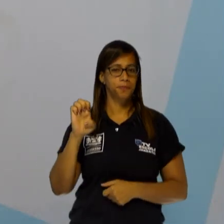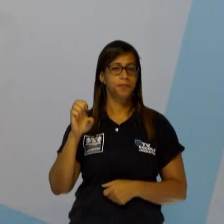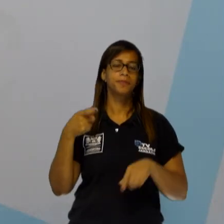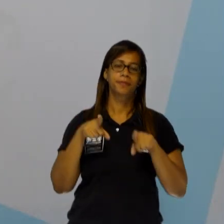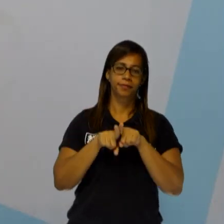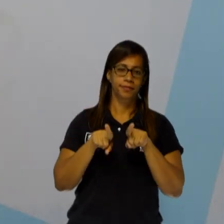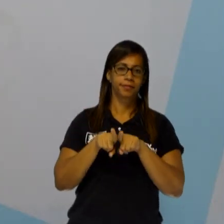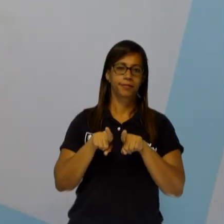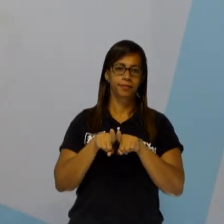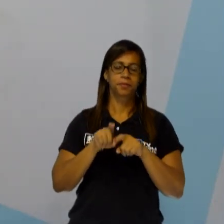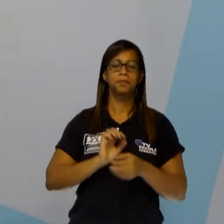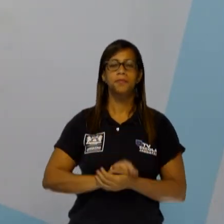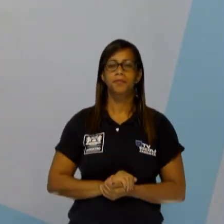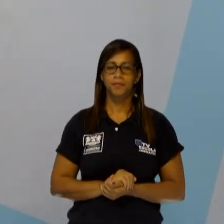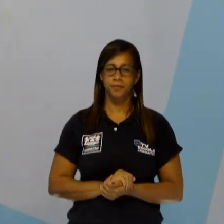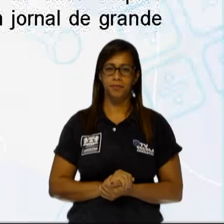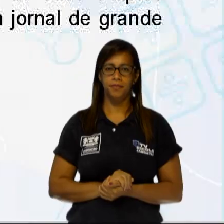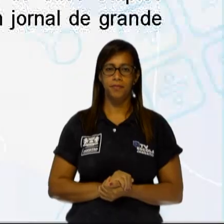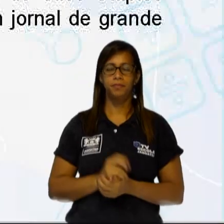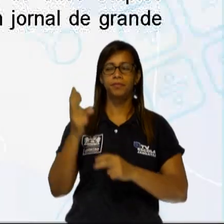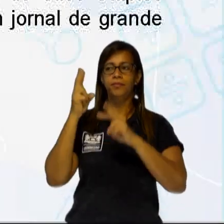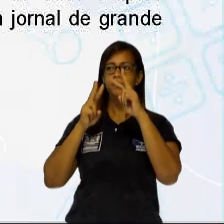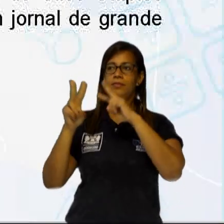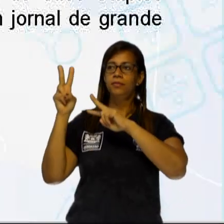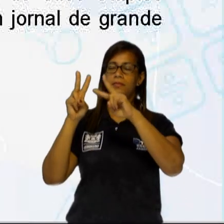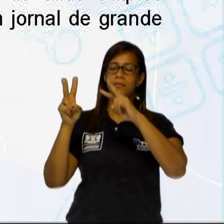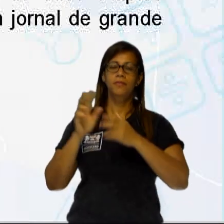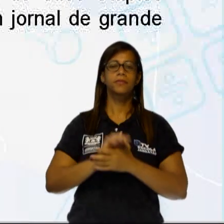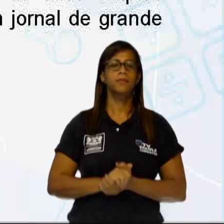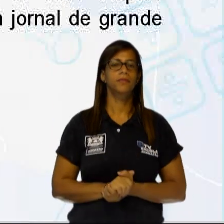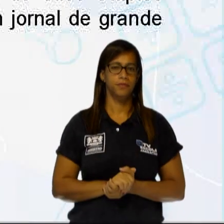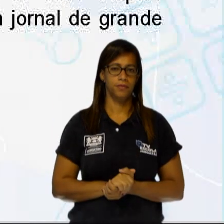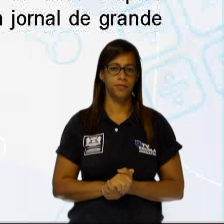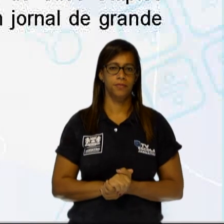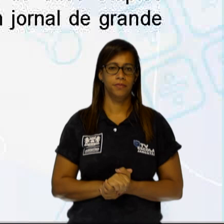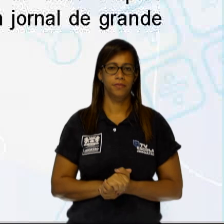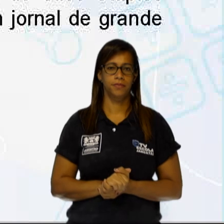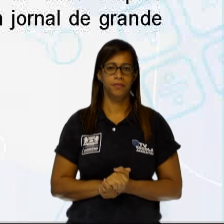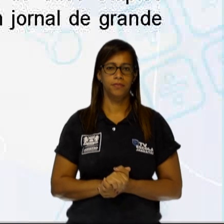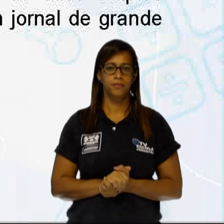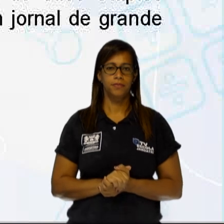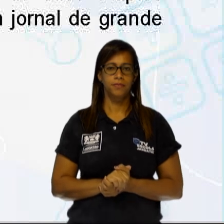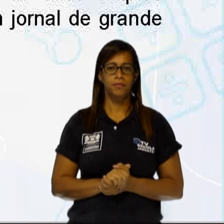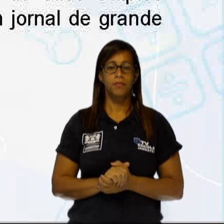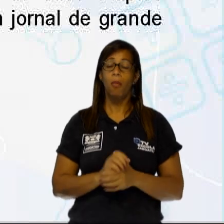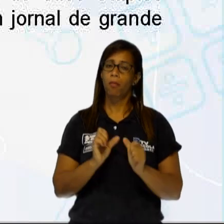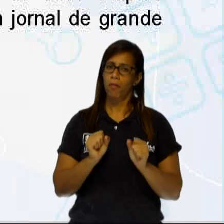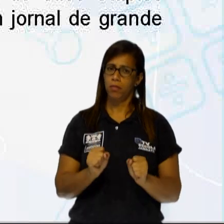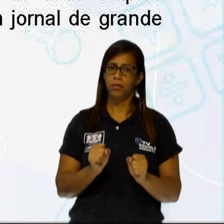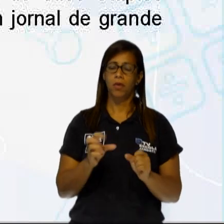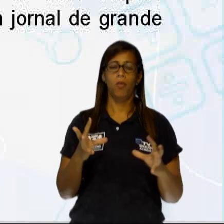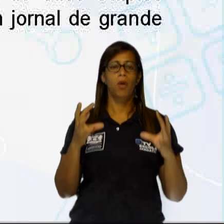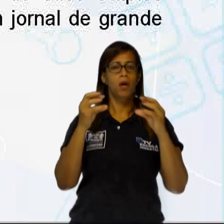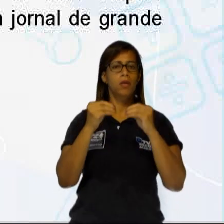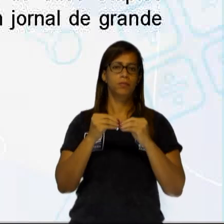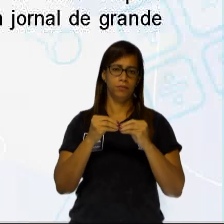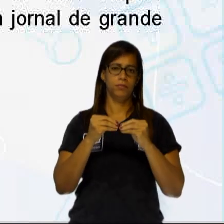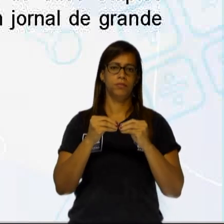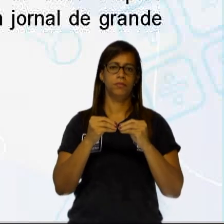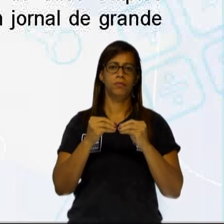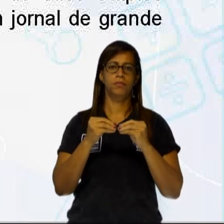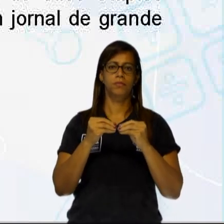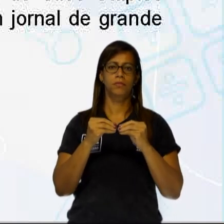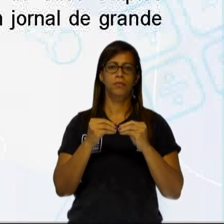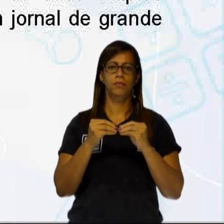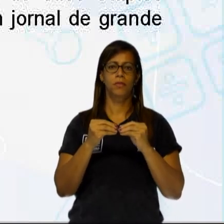gente ver o que a gente vai chegar e concluir nossa resposta. Vamos lá para o item E. Trata-se de uma resenha cujo objetivo foi apresentar